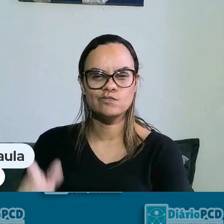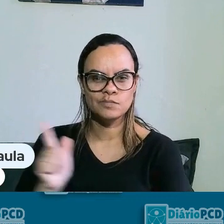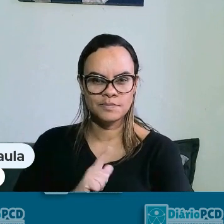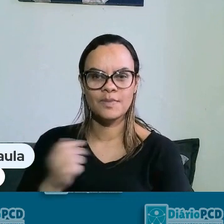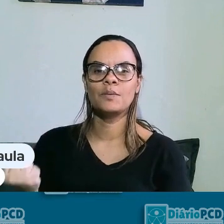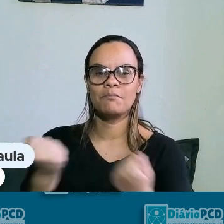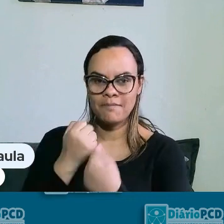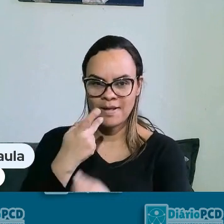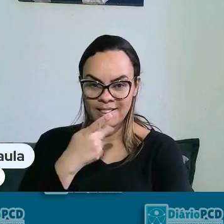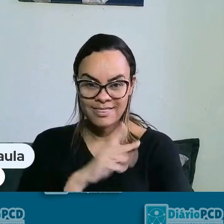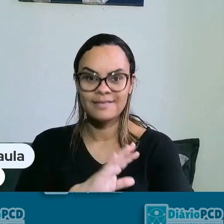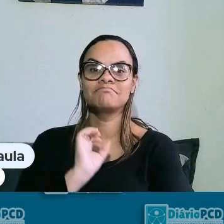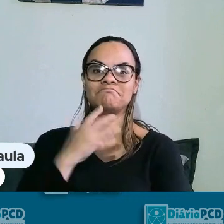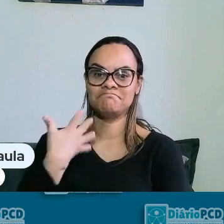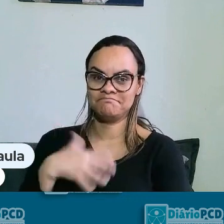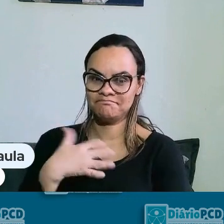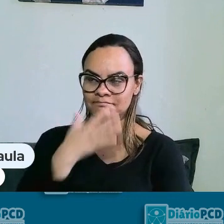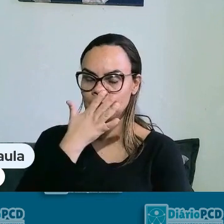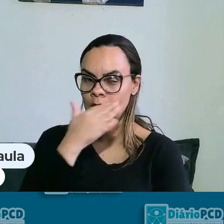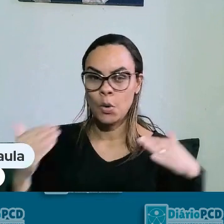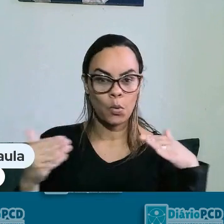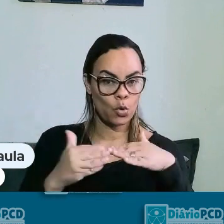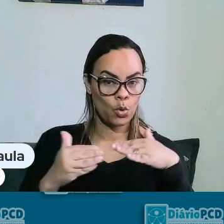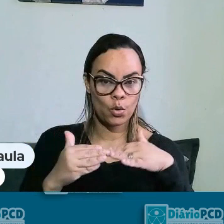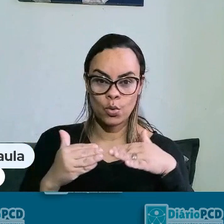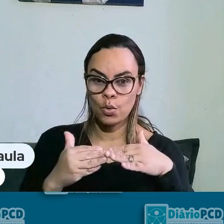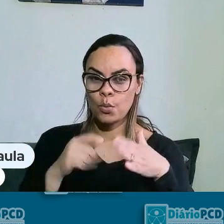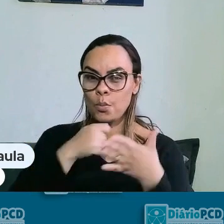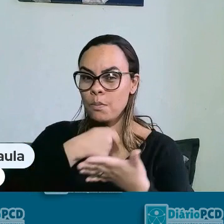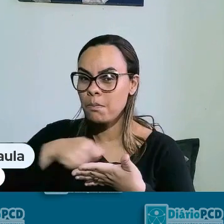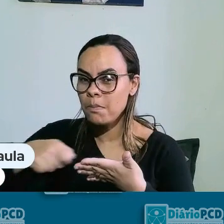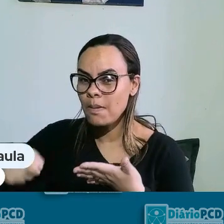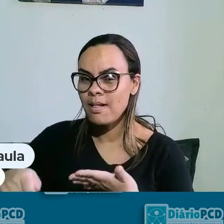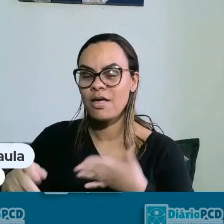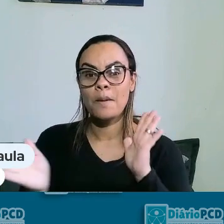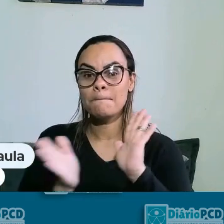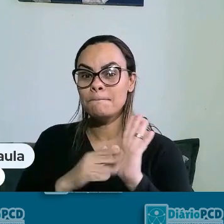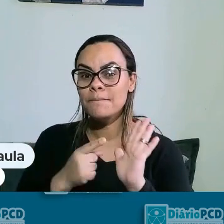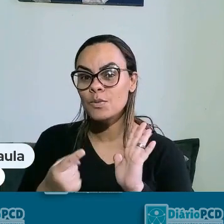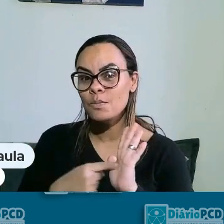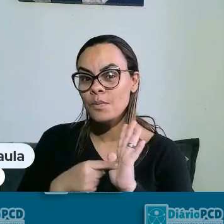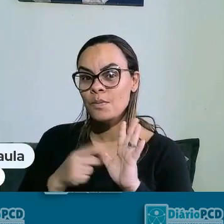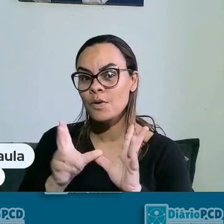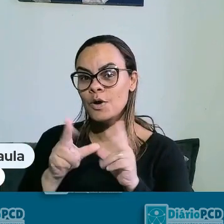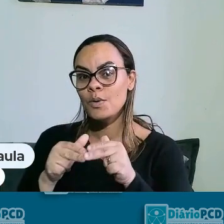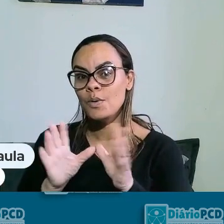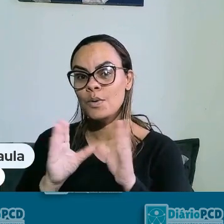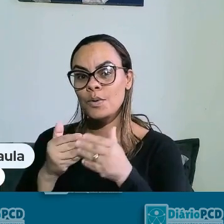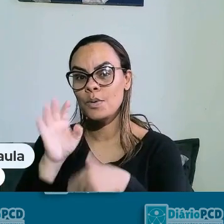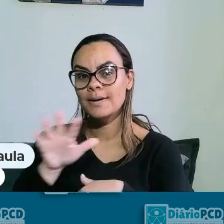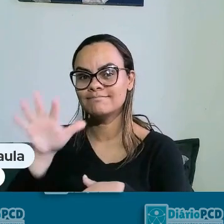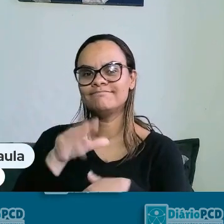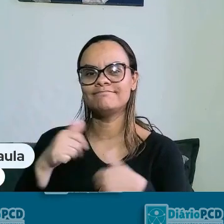apoio dele. Ele concorda com tudo aquilo que nós fizemos de proposta ao Congresso Nacional.